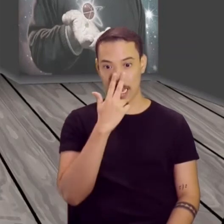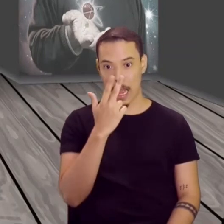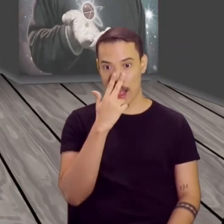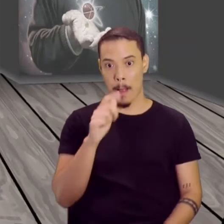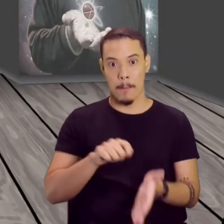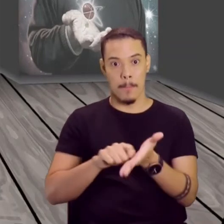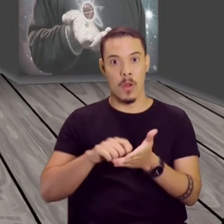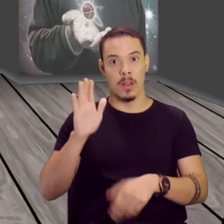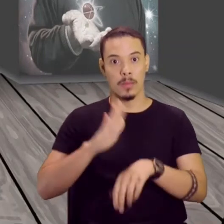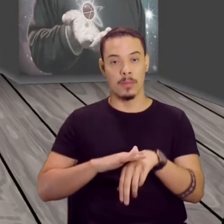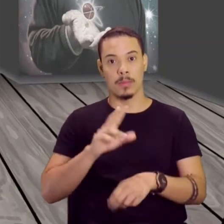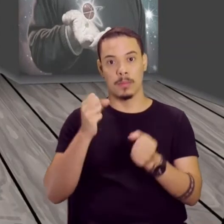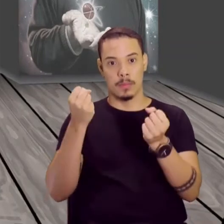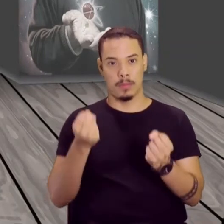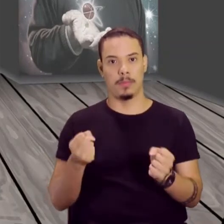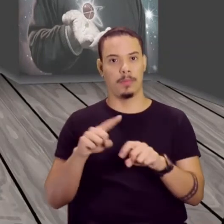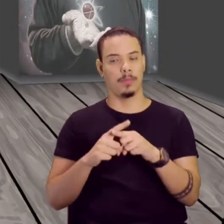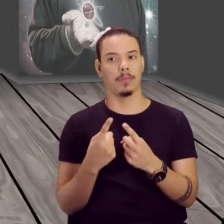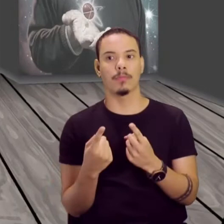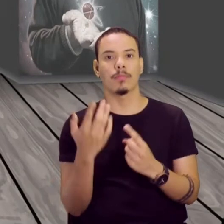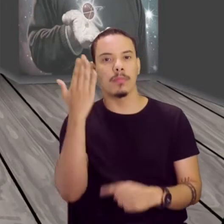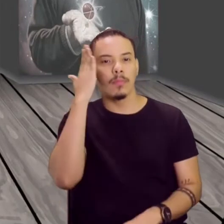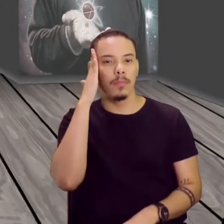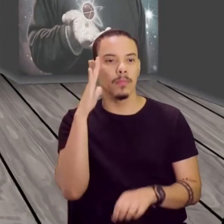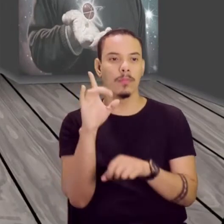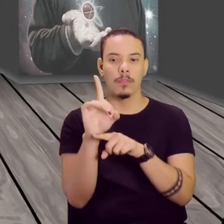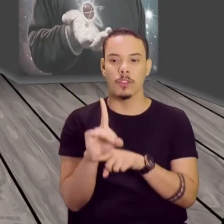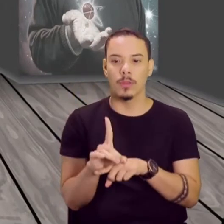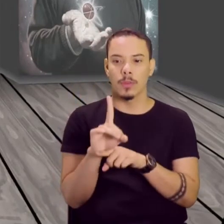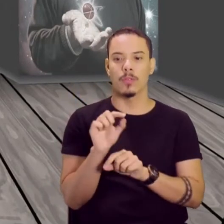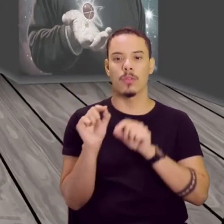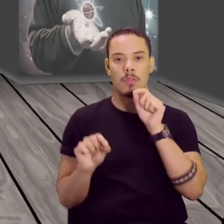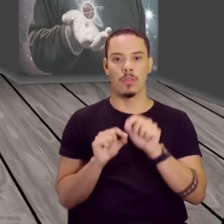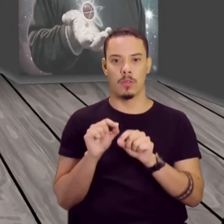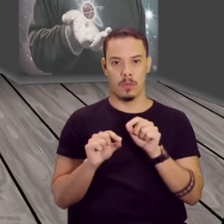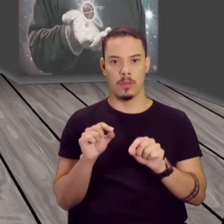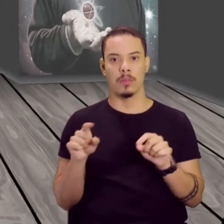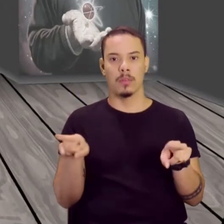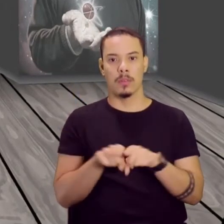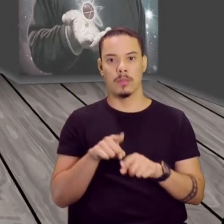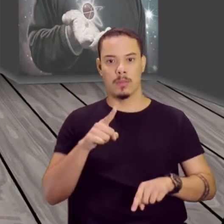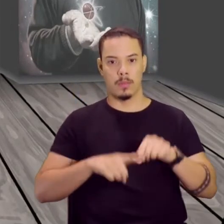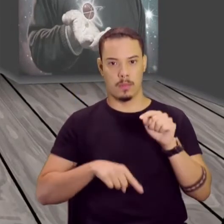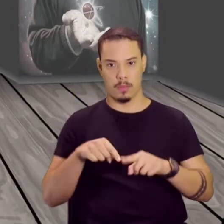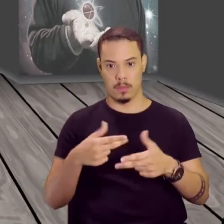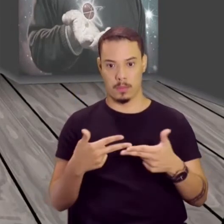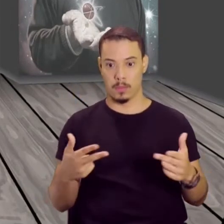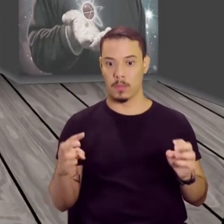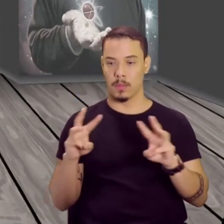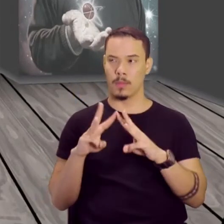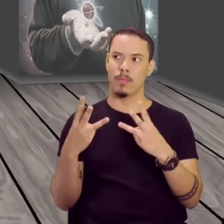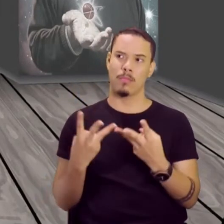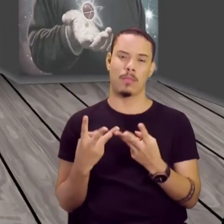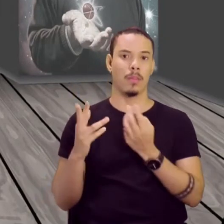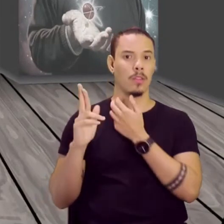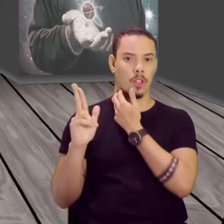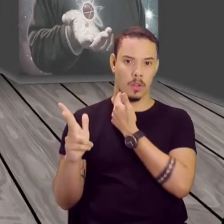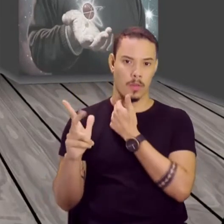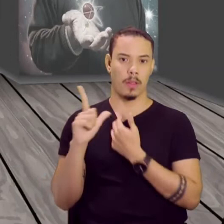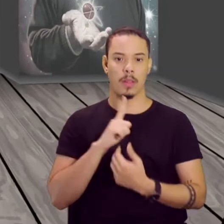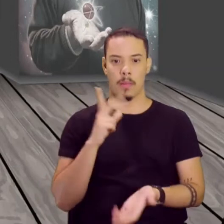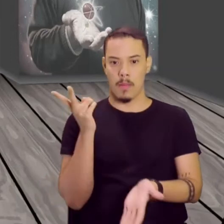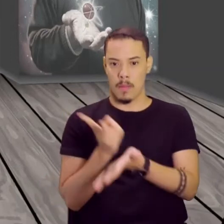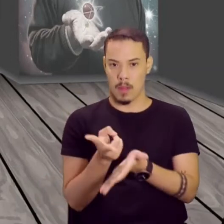maior, só que pelas dimensões, então a gente pode considerar, pessoal, se os objetos, mesmo aqui com massas um pouco diferentes, tendo as